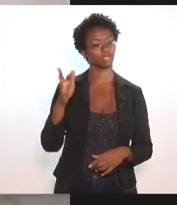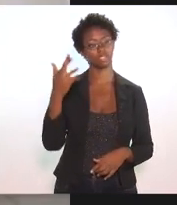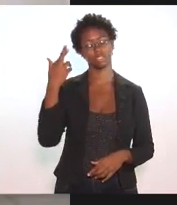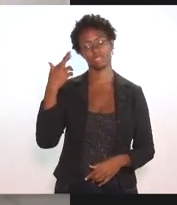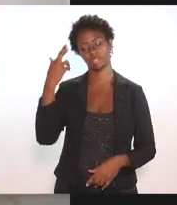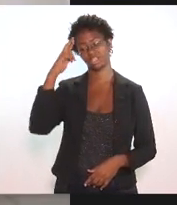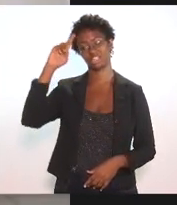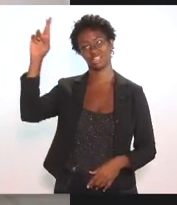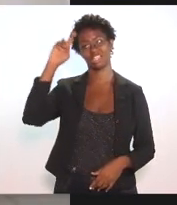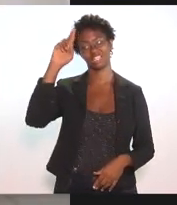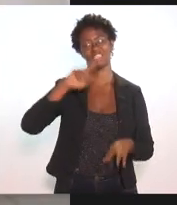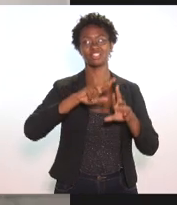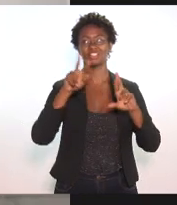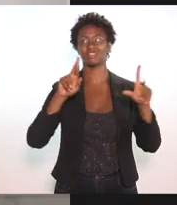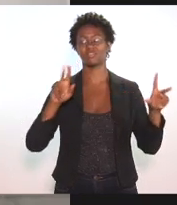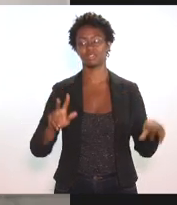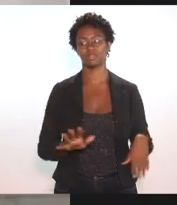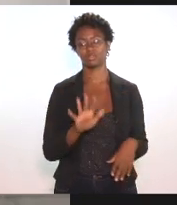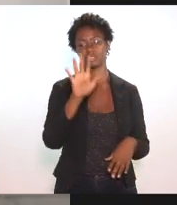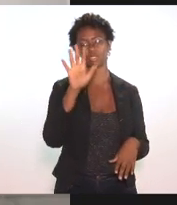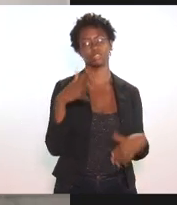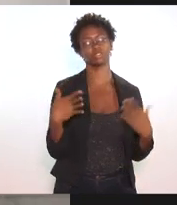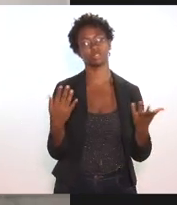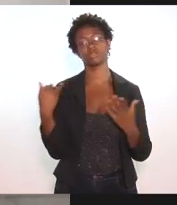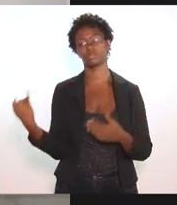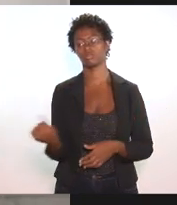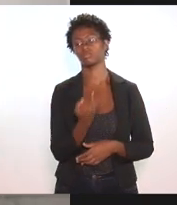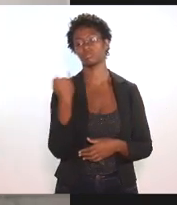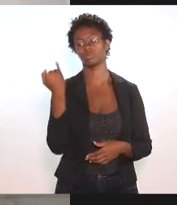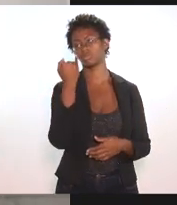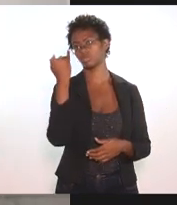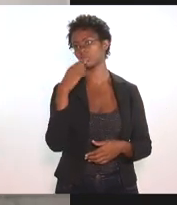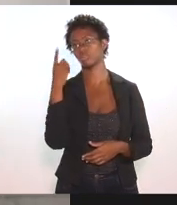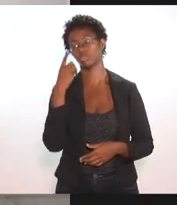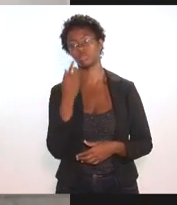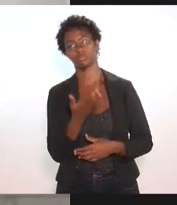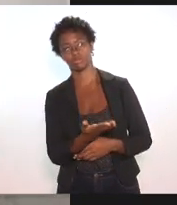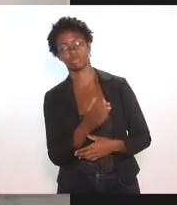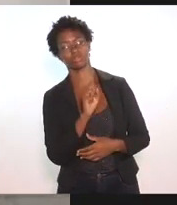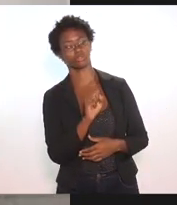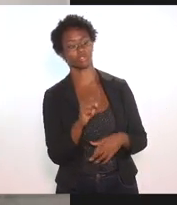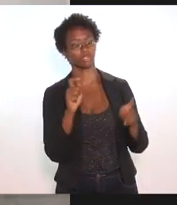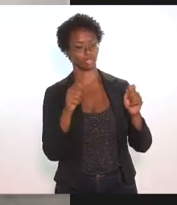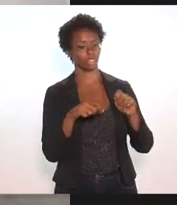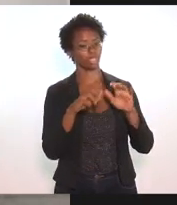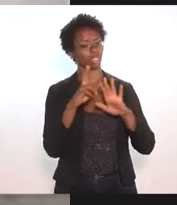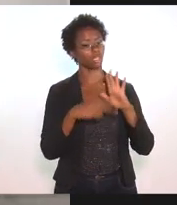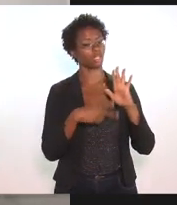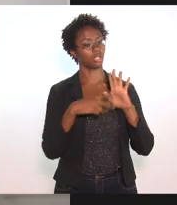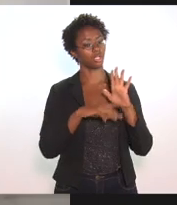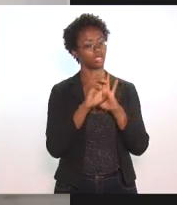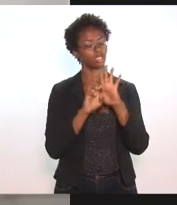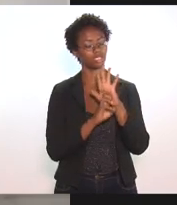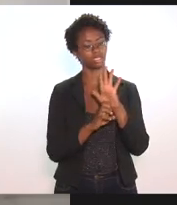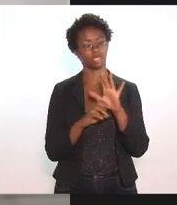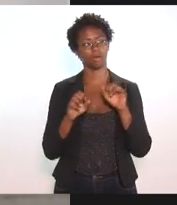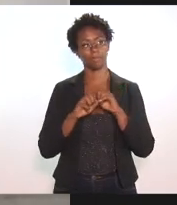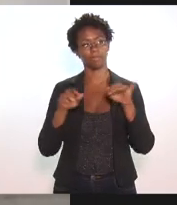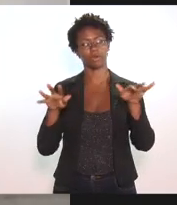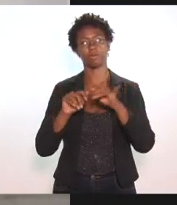diferentes favelas. Então, vai ser muito importante, deputada Lucinha, se puder também ler o edital, passar para as